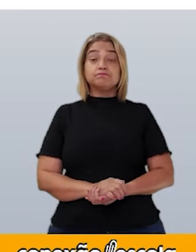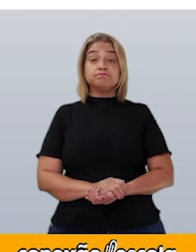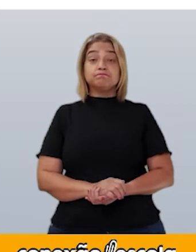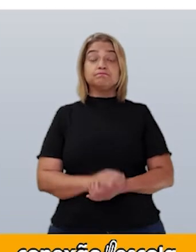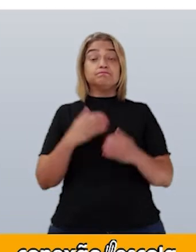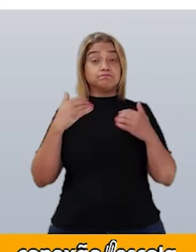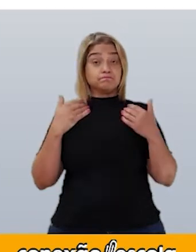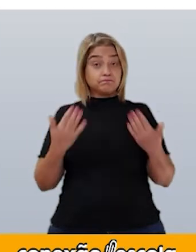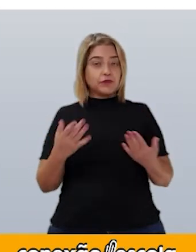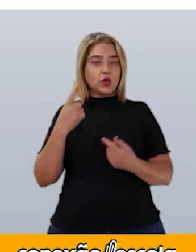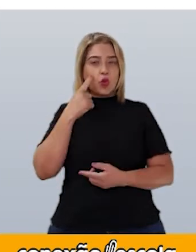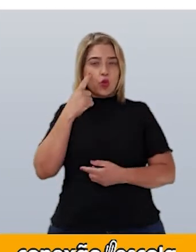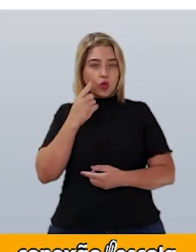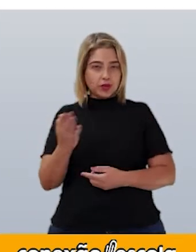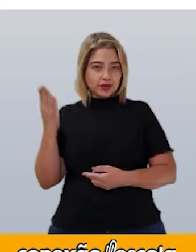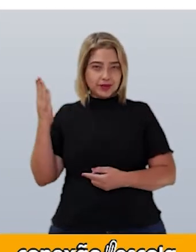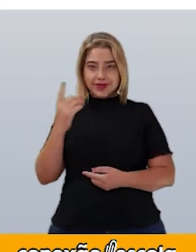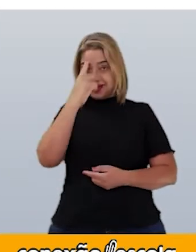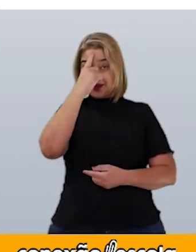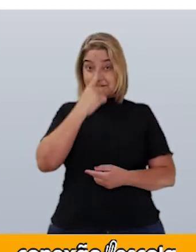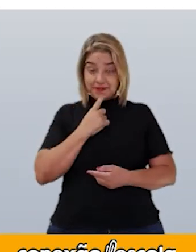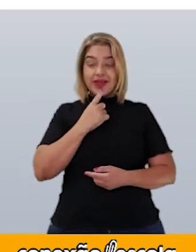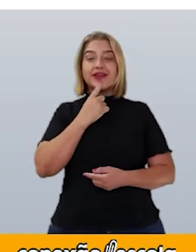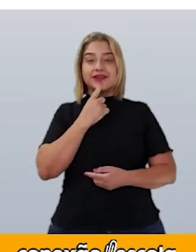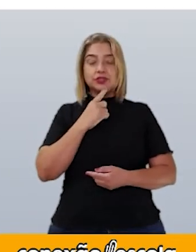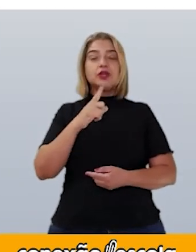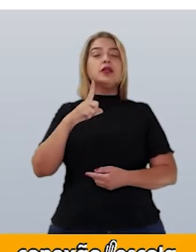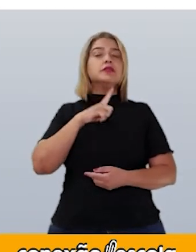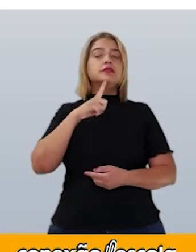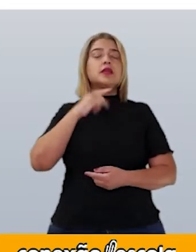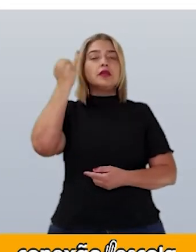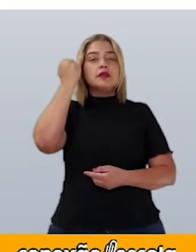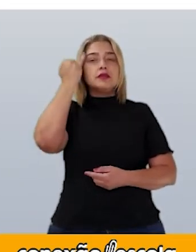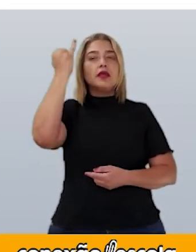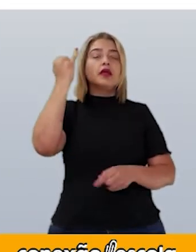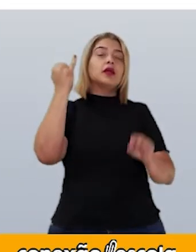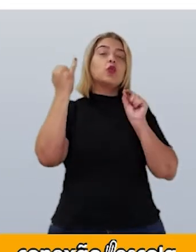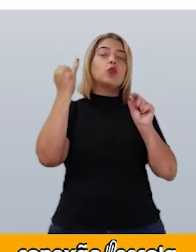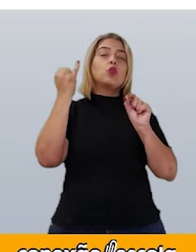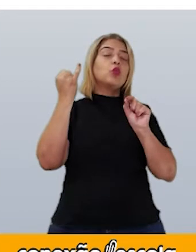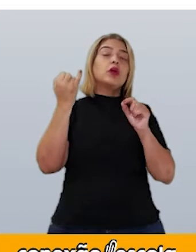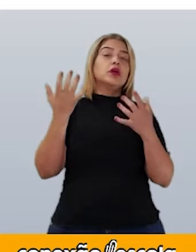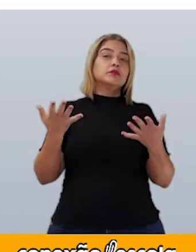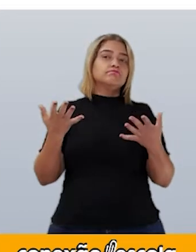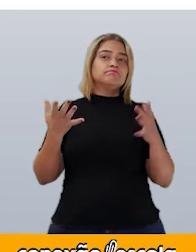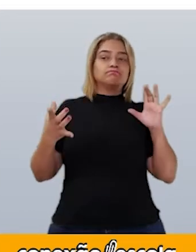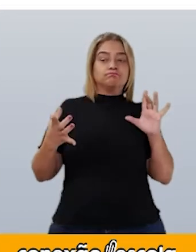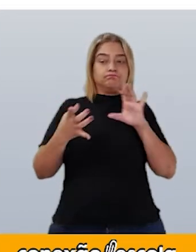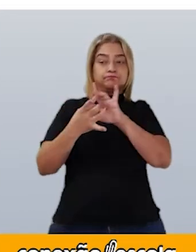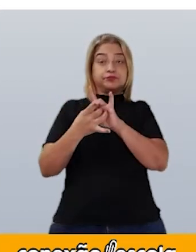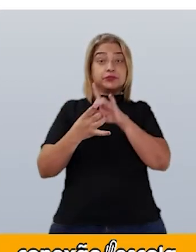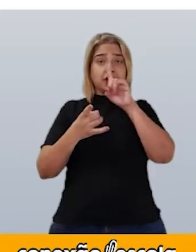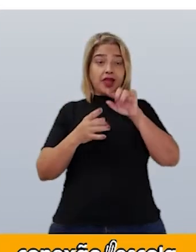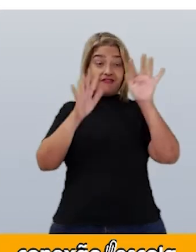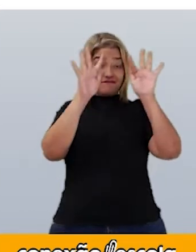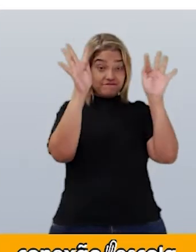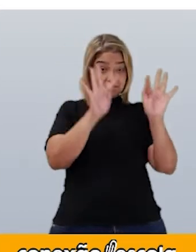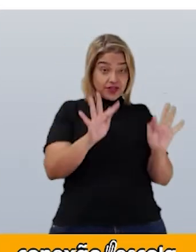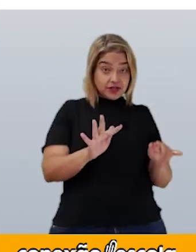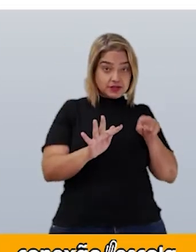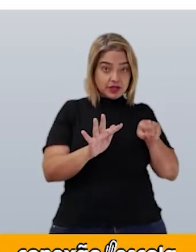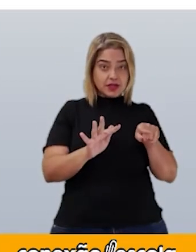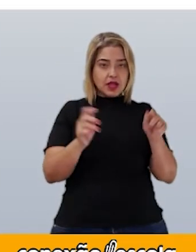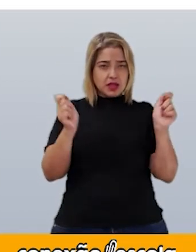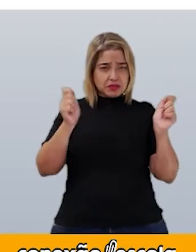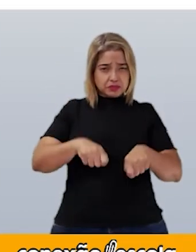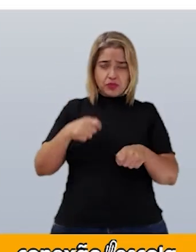Bem, então, nesse cartoon, nós temos a ideia veiculada de que a felicidade ela não